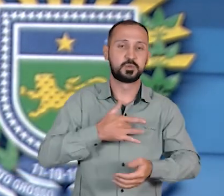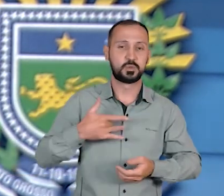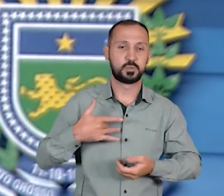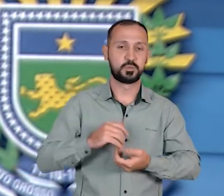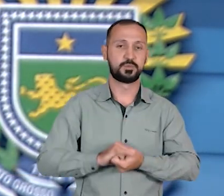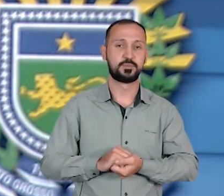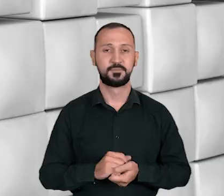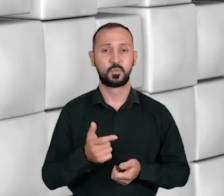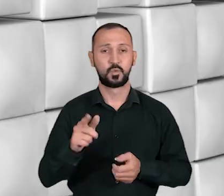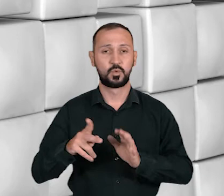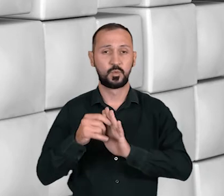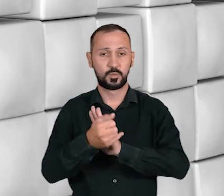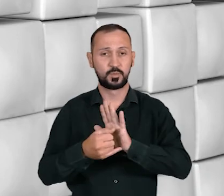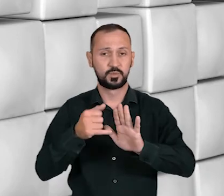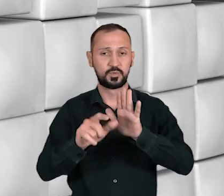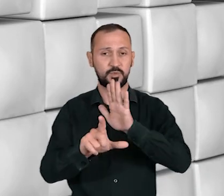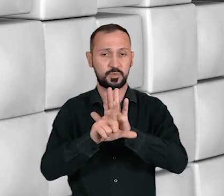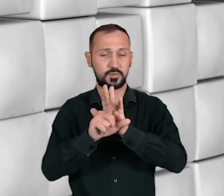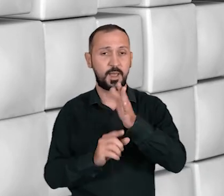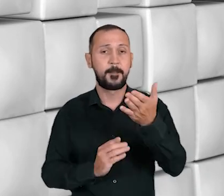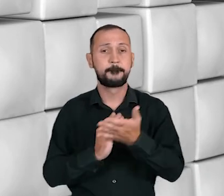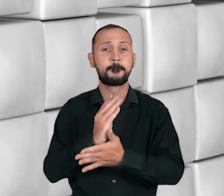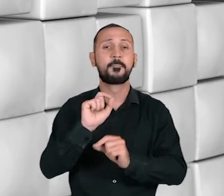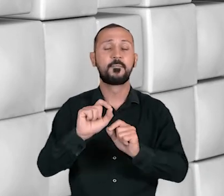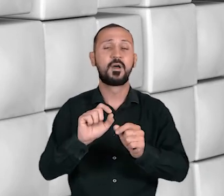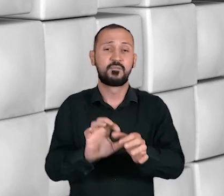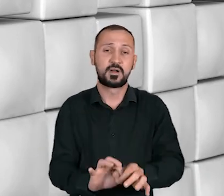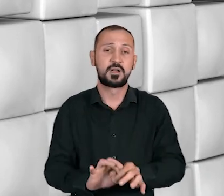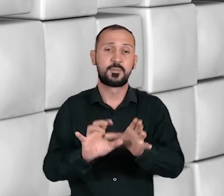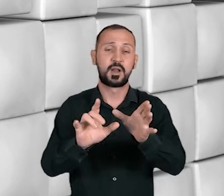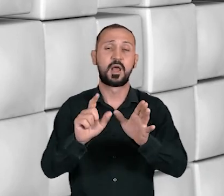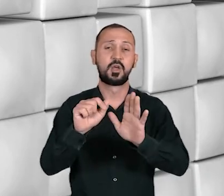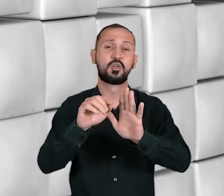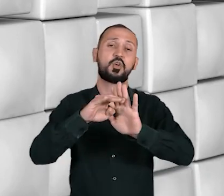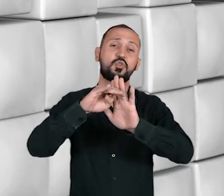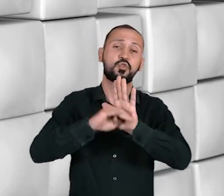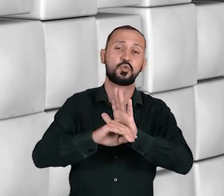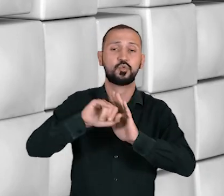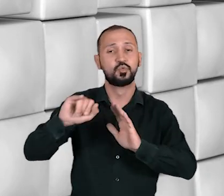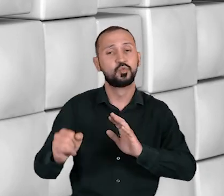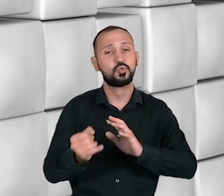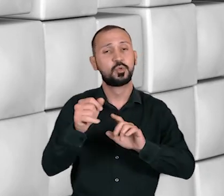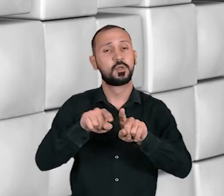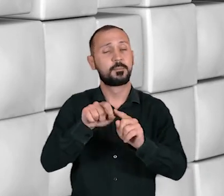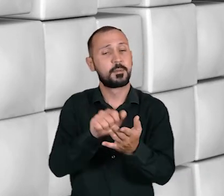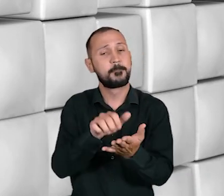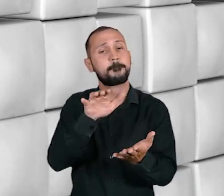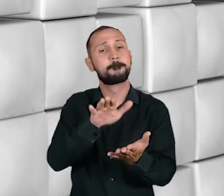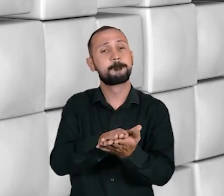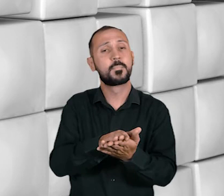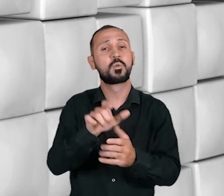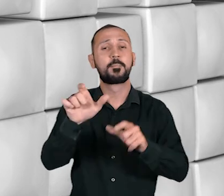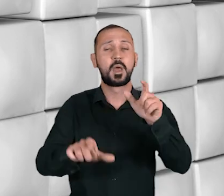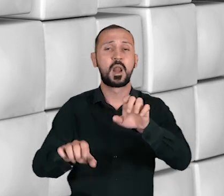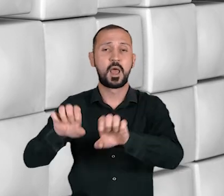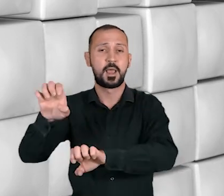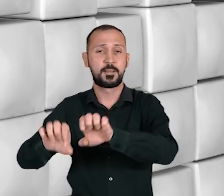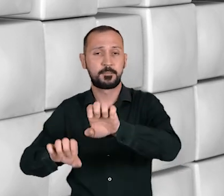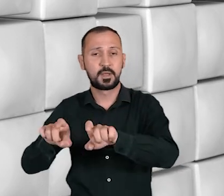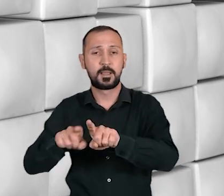de saúde. Outro projeto de lei aprovado vai conceder descontos nos juros e nas multas